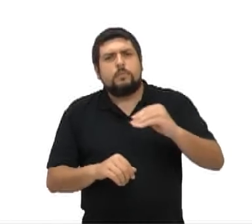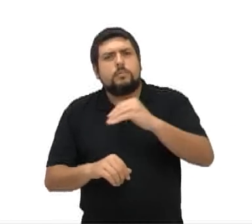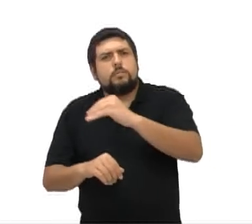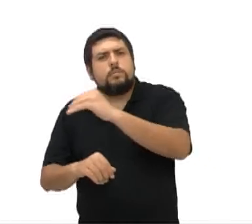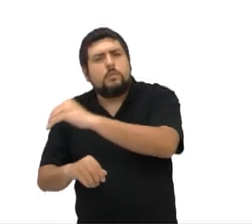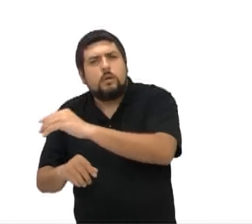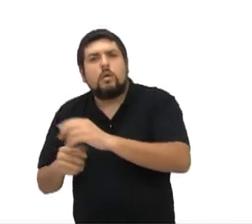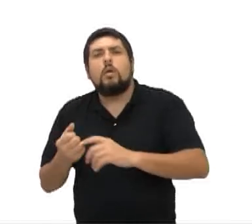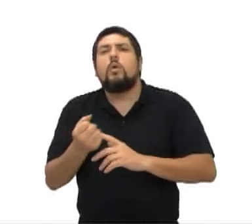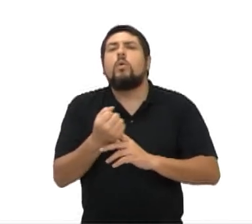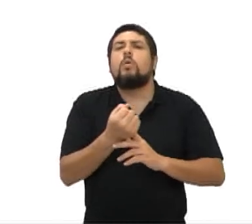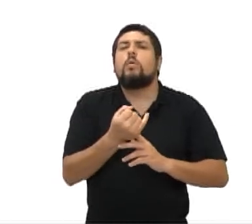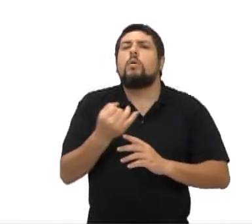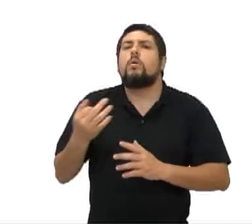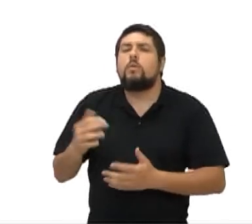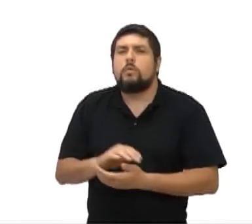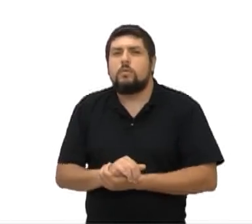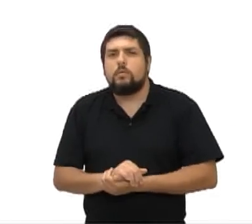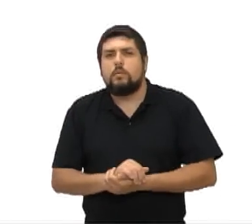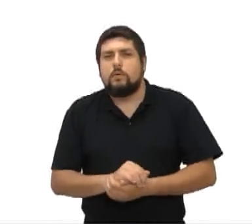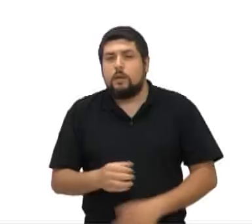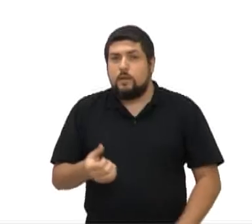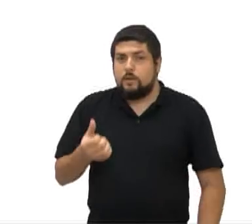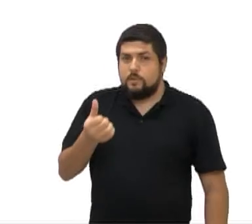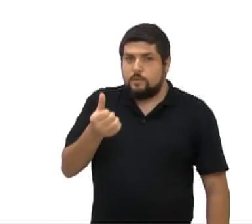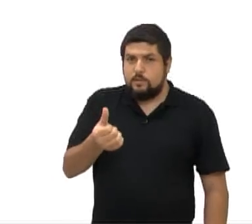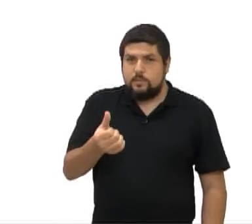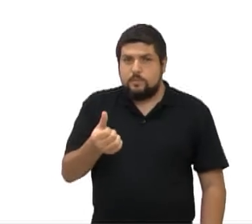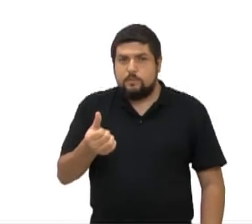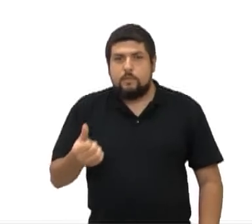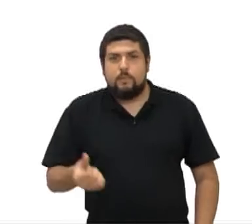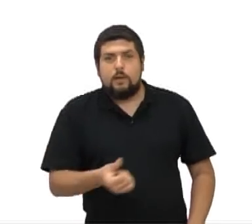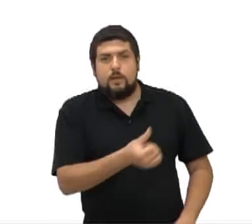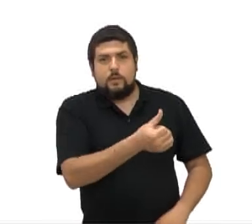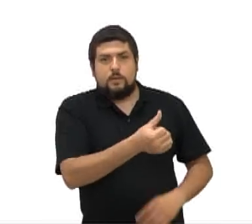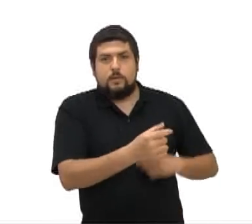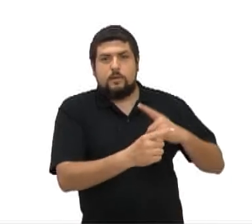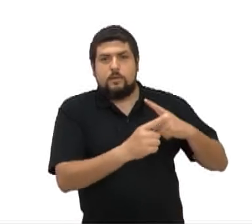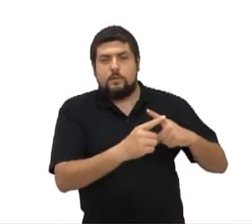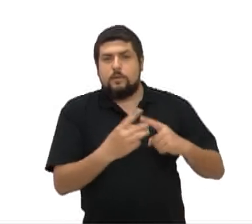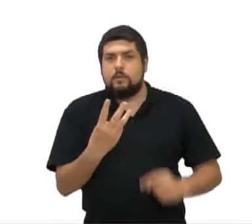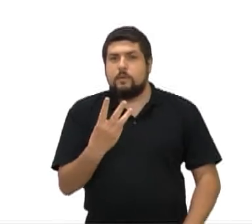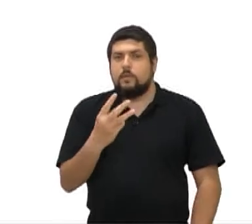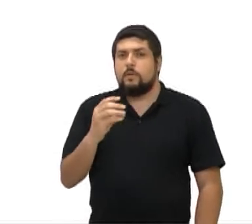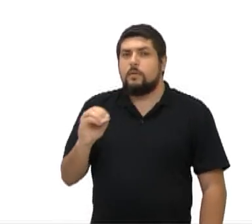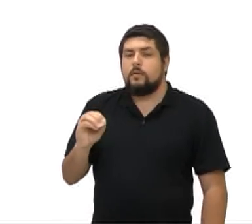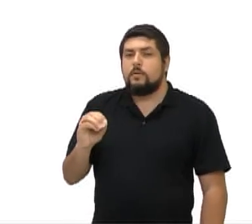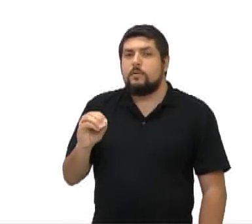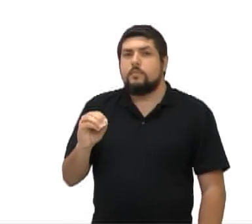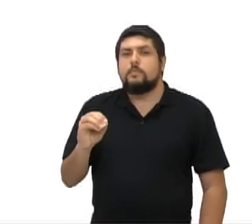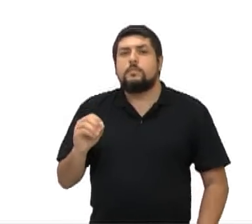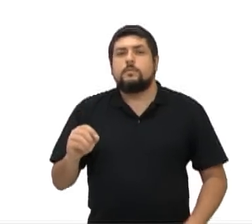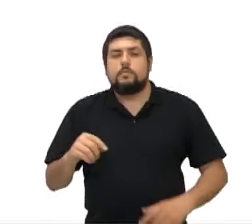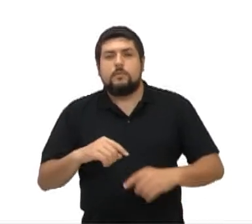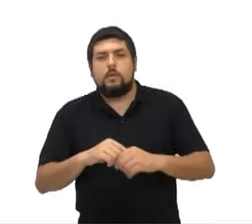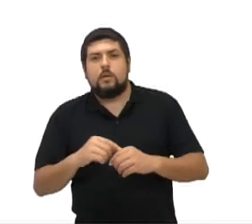casas, 6 casas, perdão, e 6 vezes 30, eu vou andar quantos